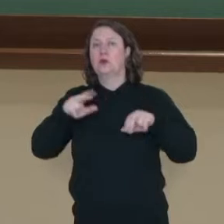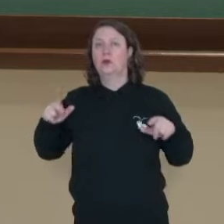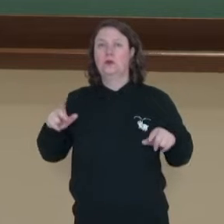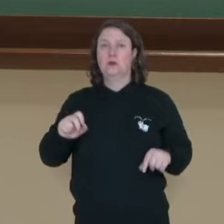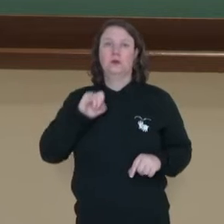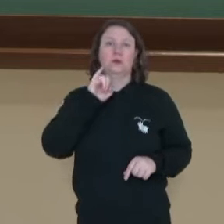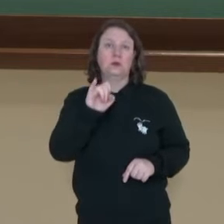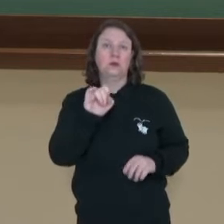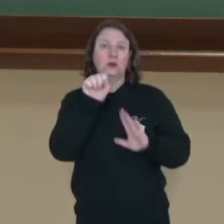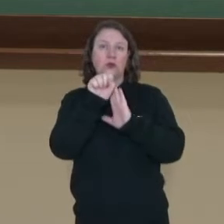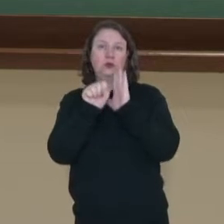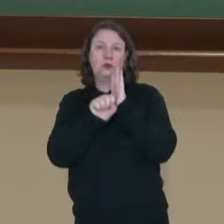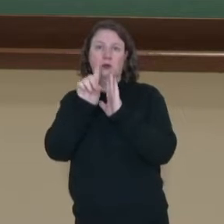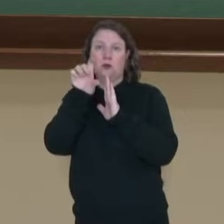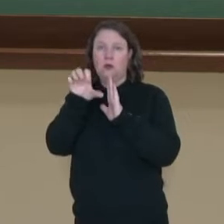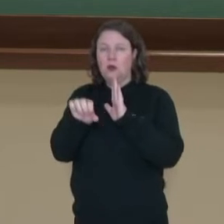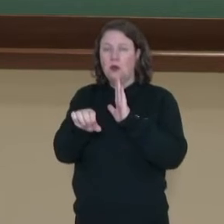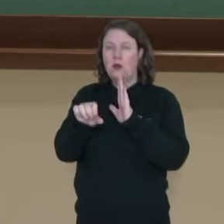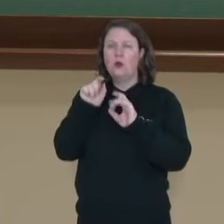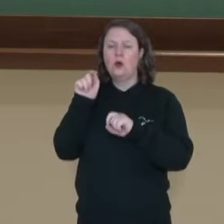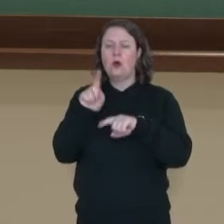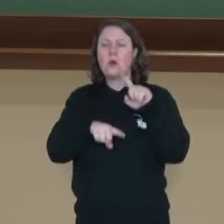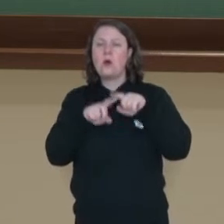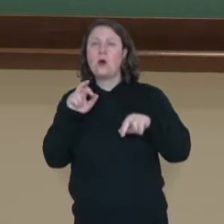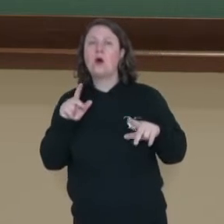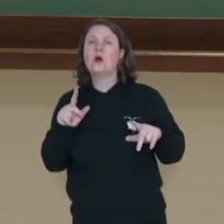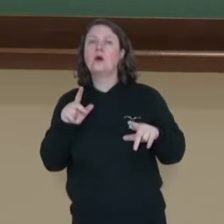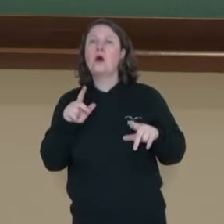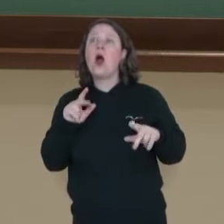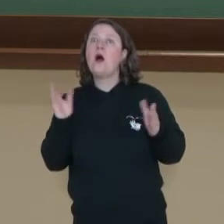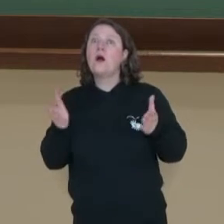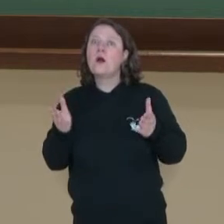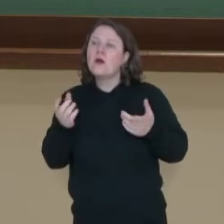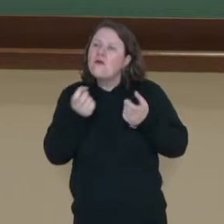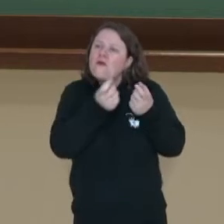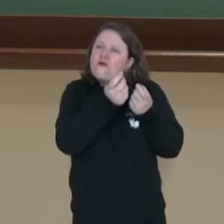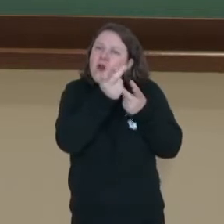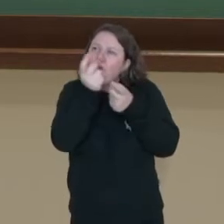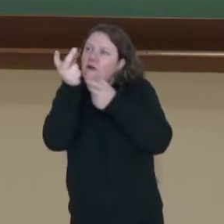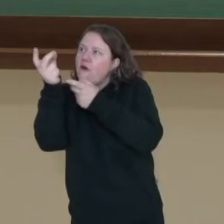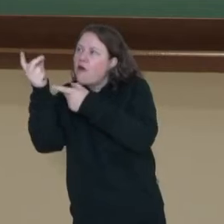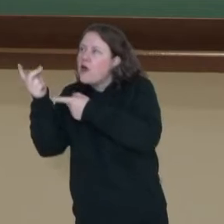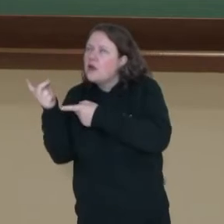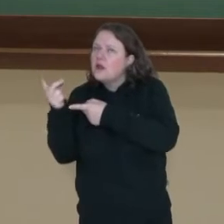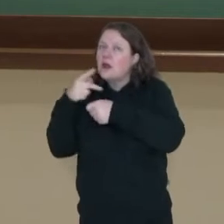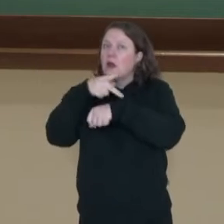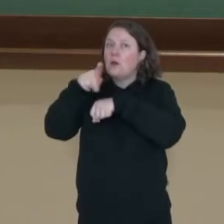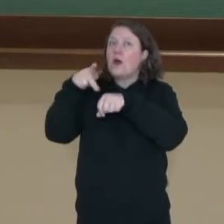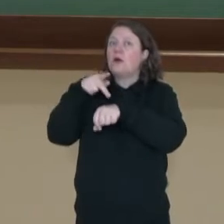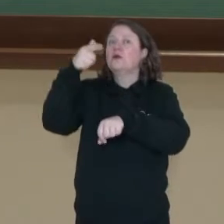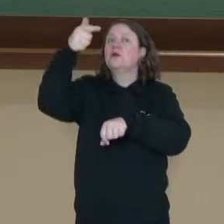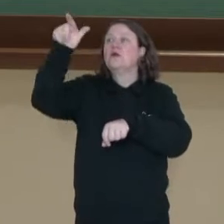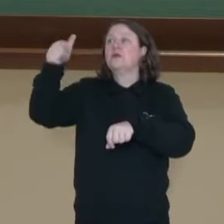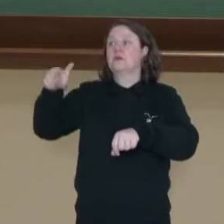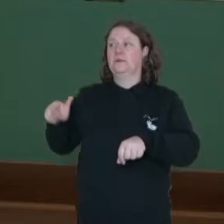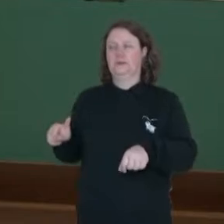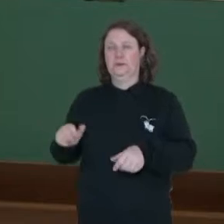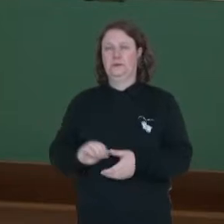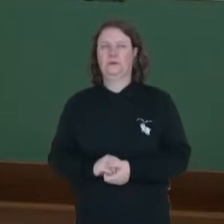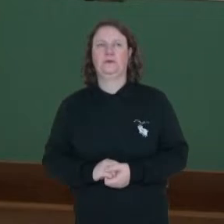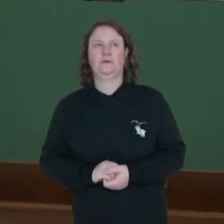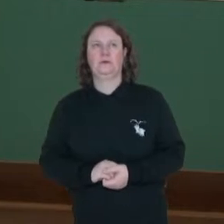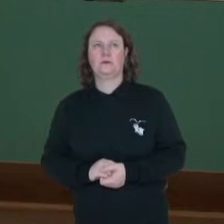XIX, qual produto se tornou, né, o principal produto a ser exportado, e a gente já falou sobre ele, né? Então, aqui, ó, no